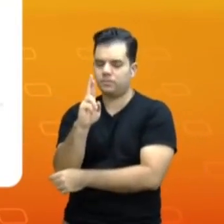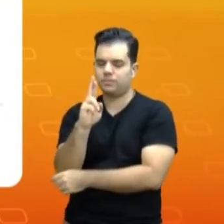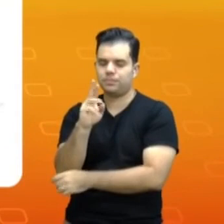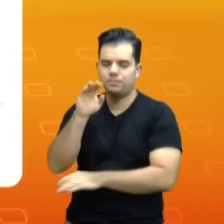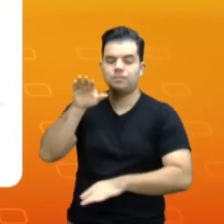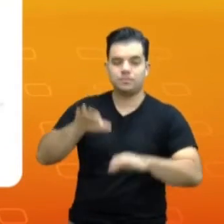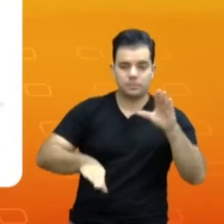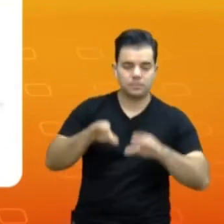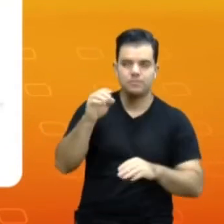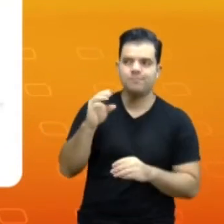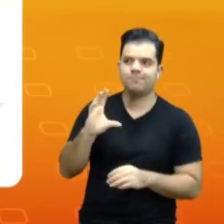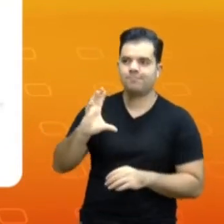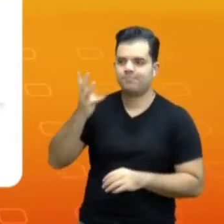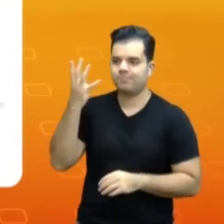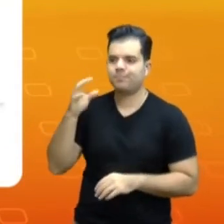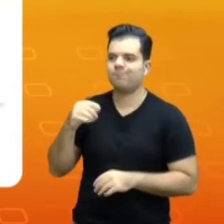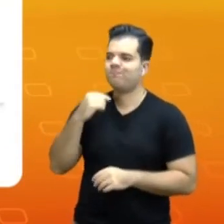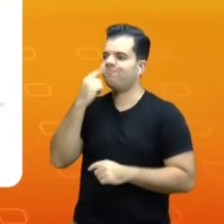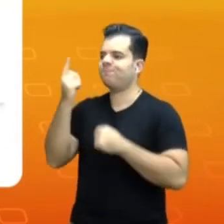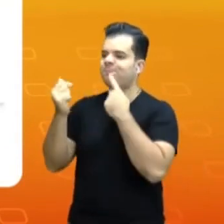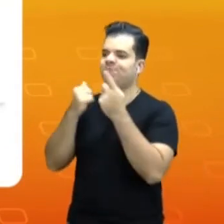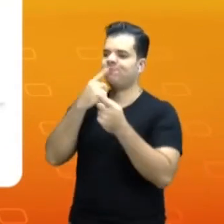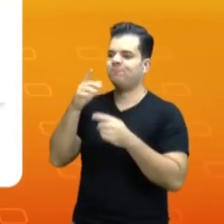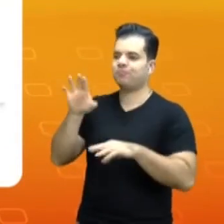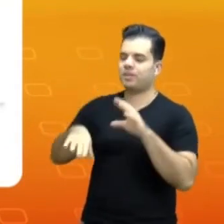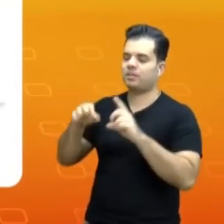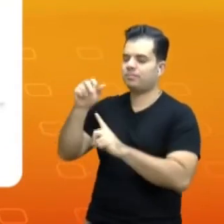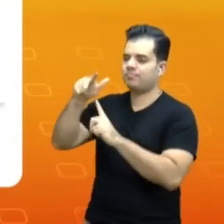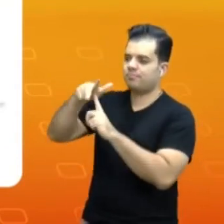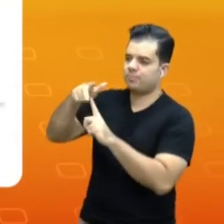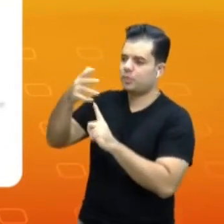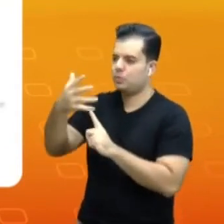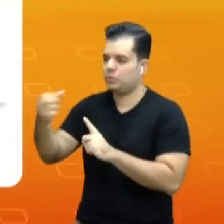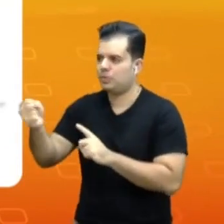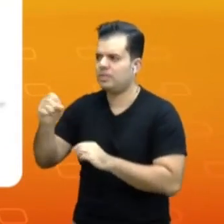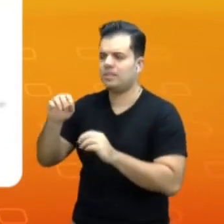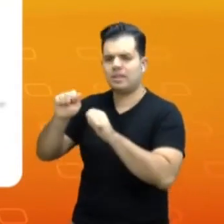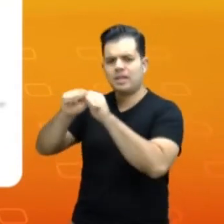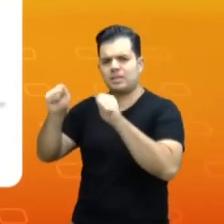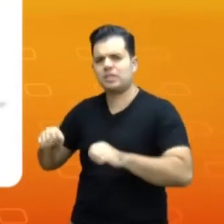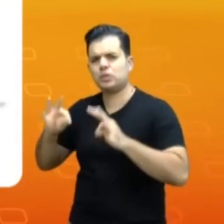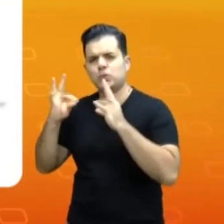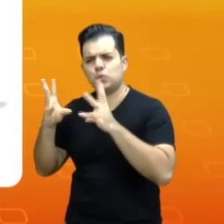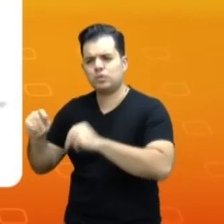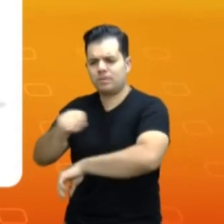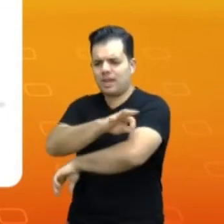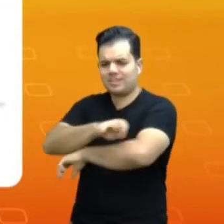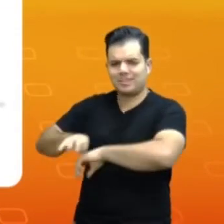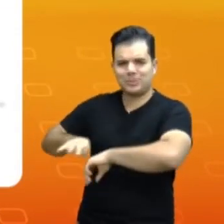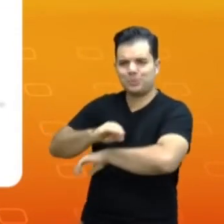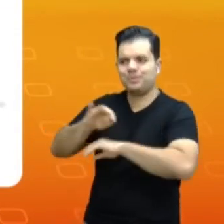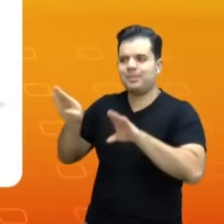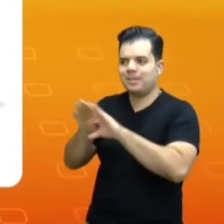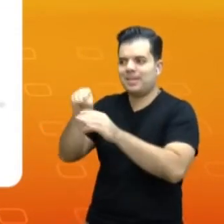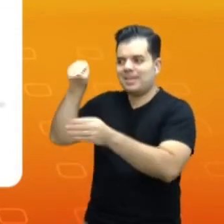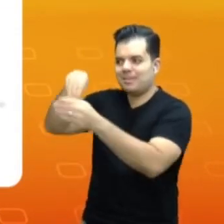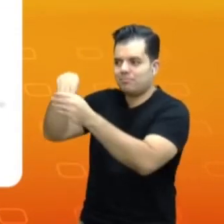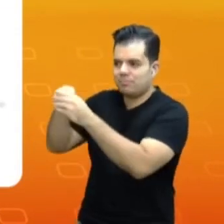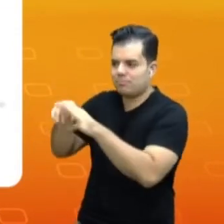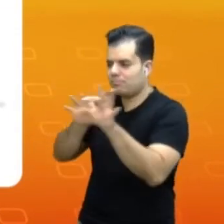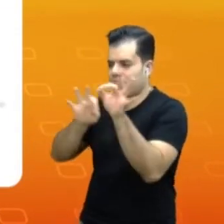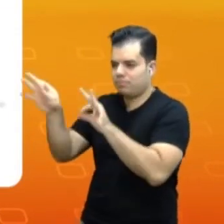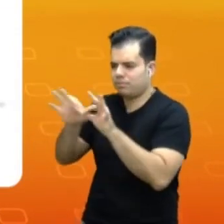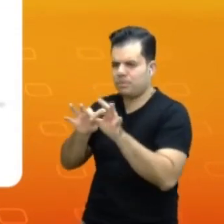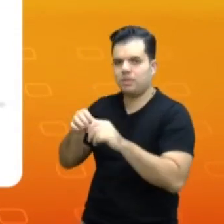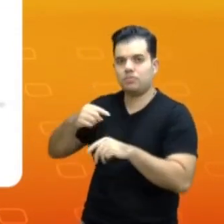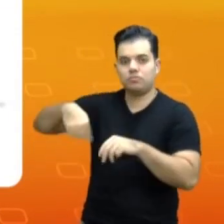de indisponibilidade desse sinal que já vem com toda essa arquitetura de contingência. Que no nosso, né, a gente não teve que em